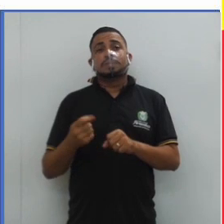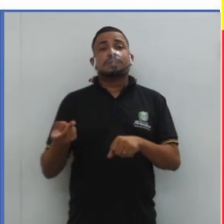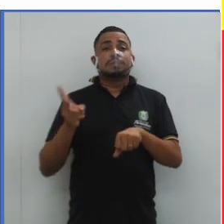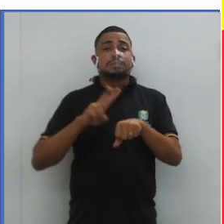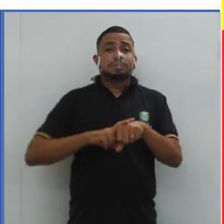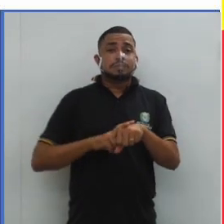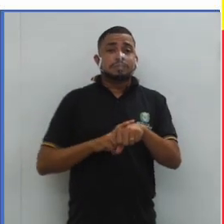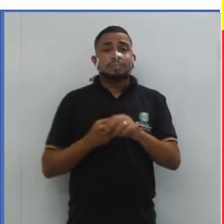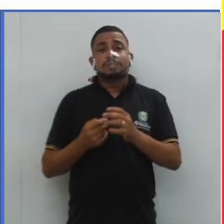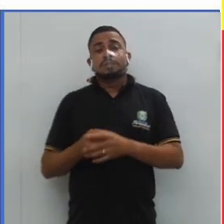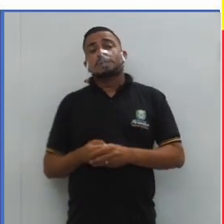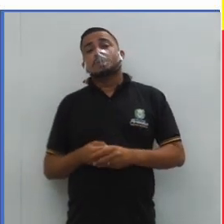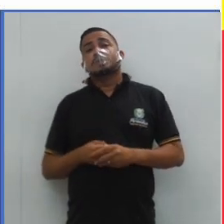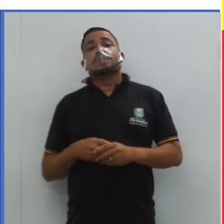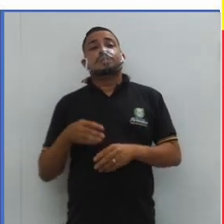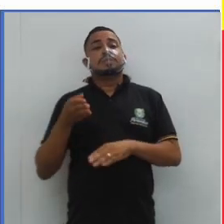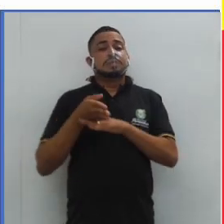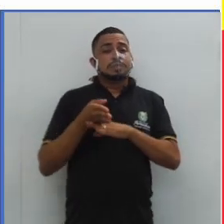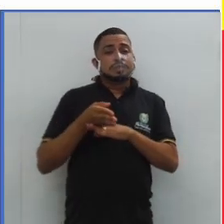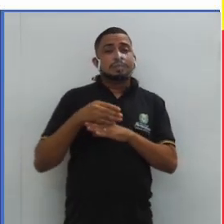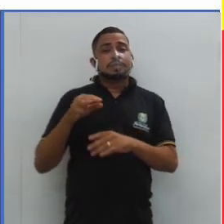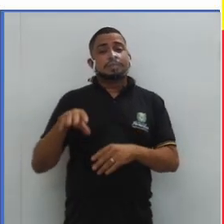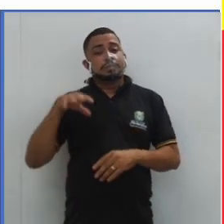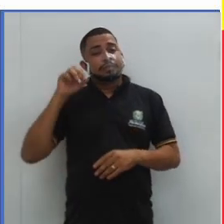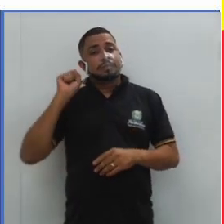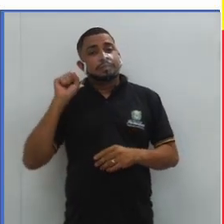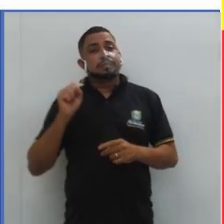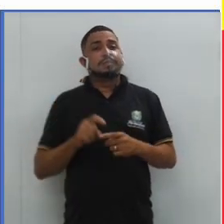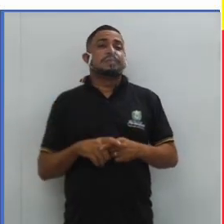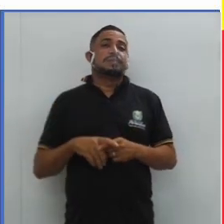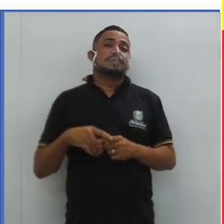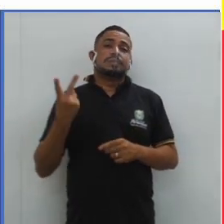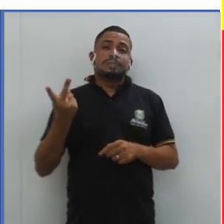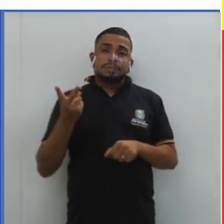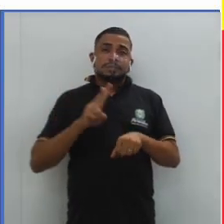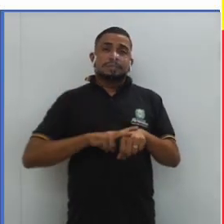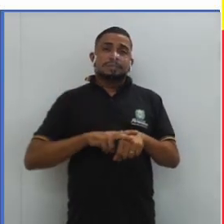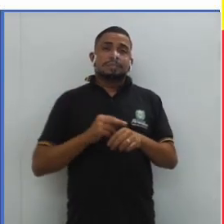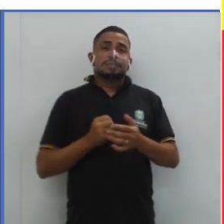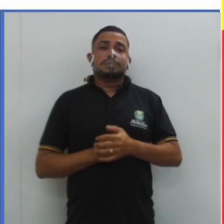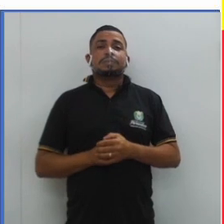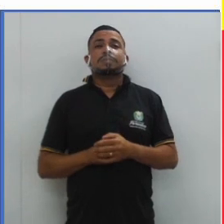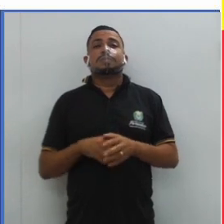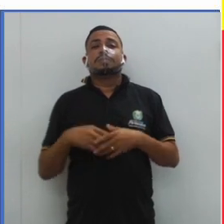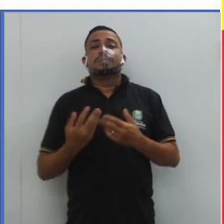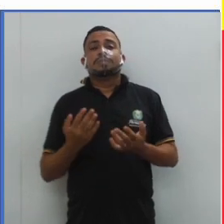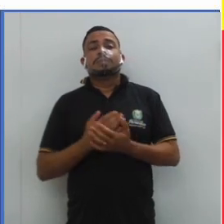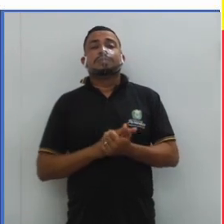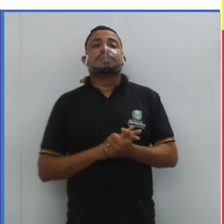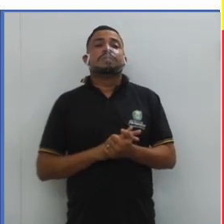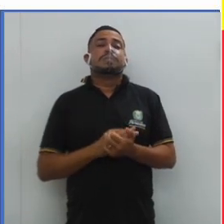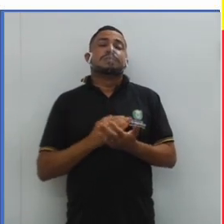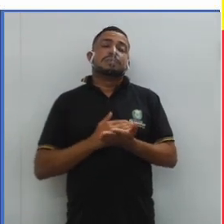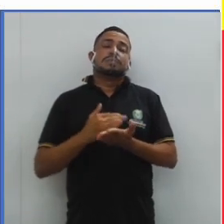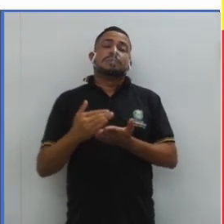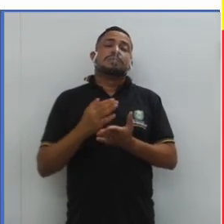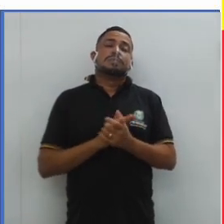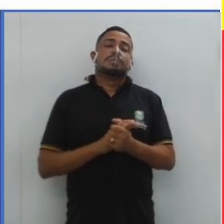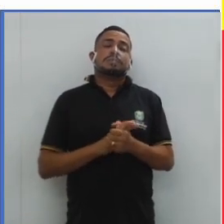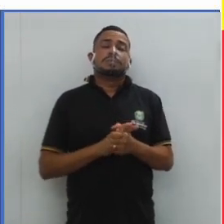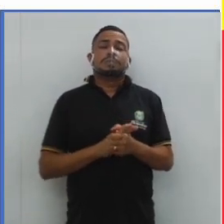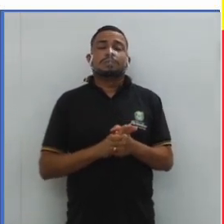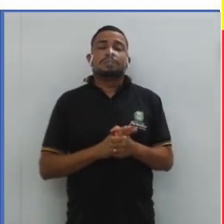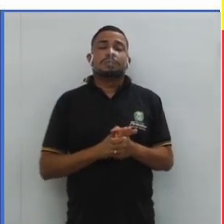responsável pela câmera e outra pelo microfone, o que permitia gravar imagens e sons ao mesmo tempo. O cinema começou mudo,